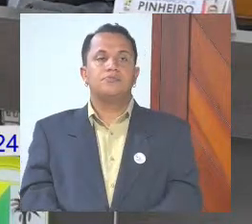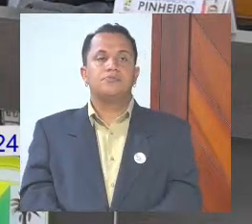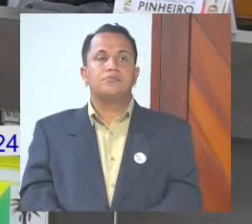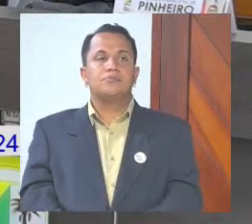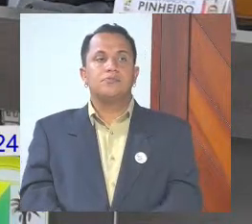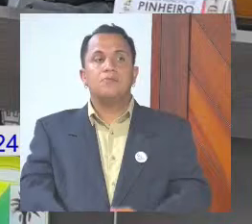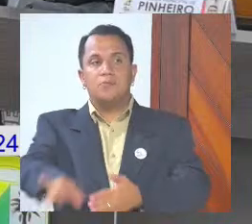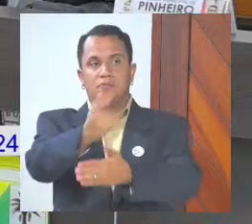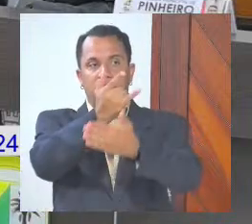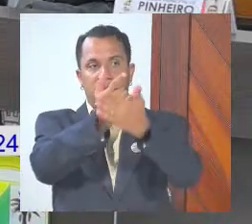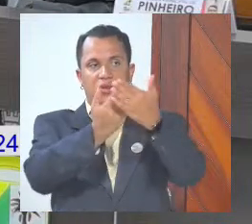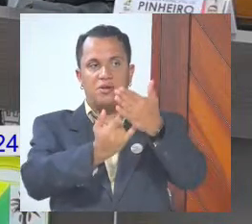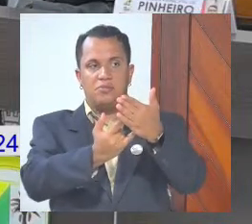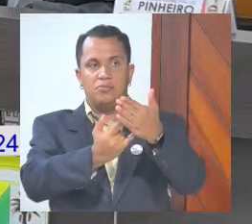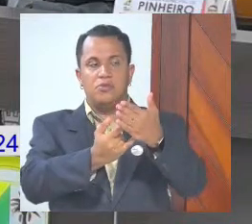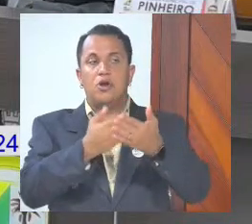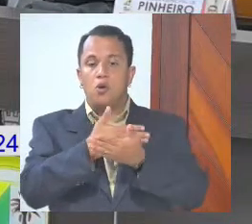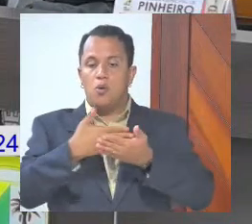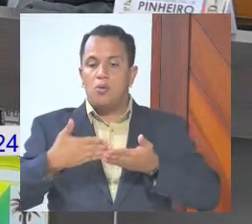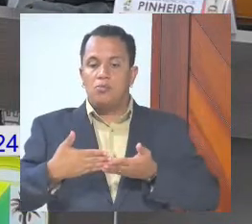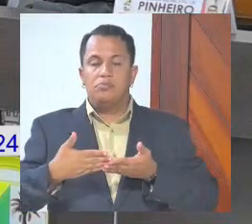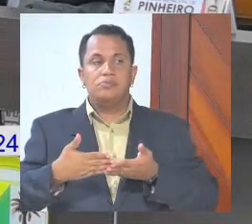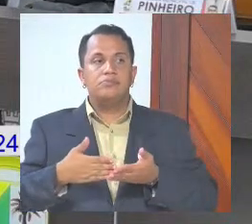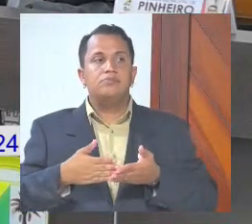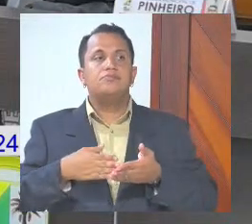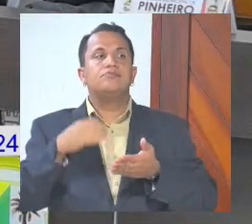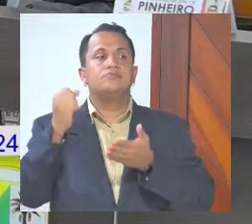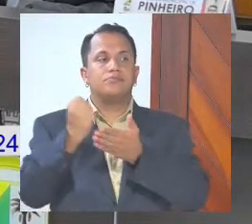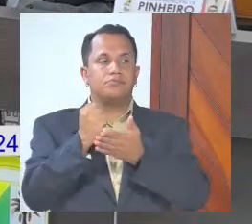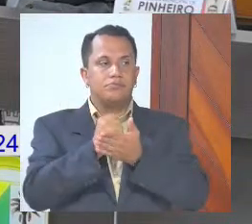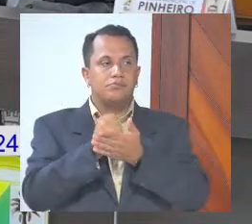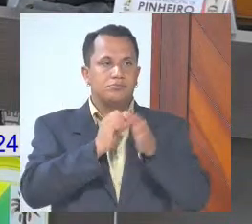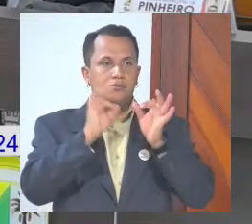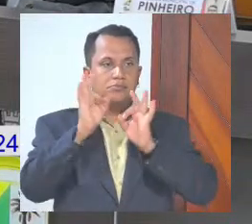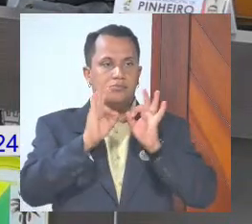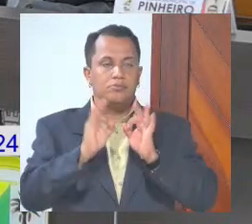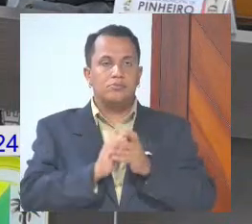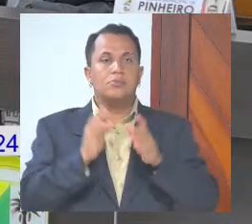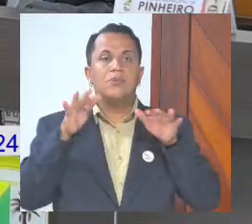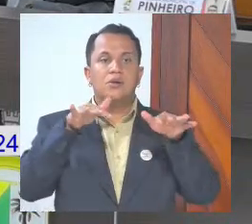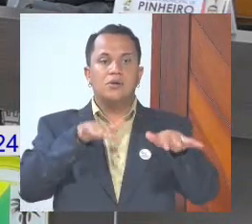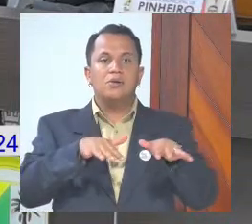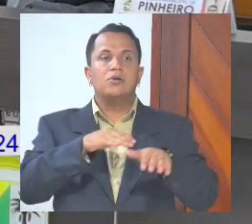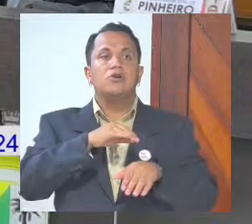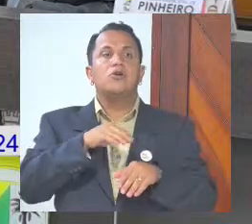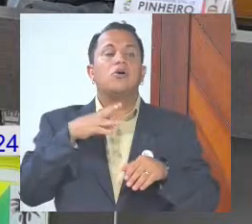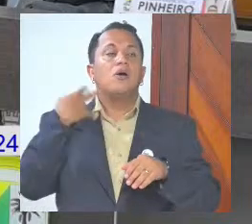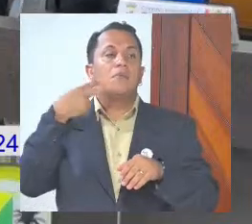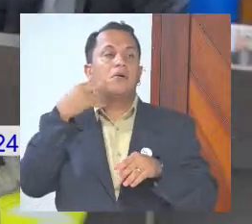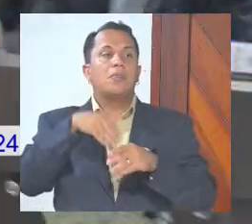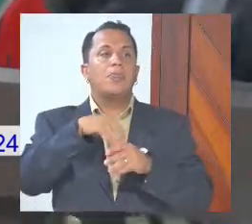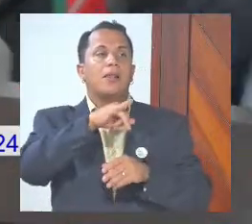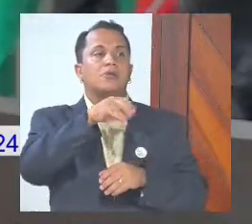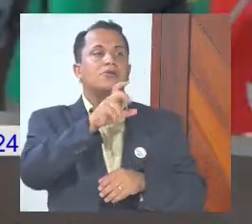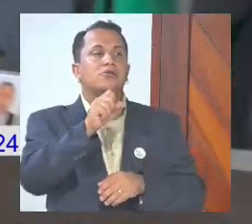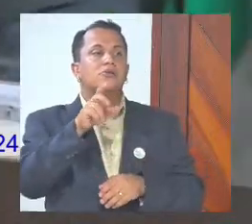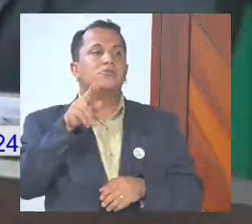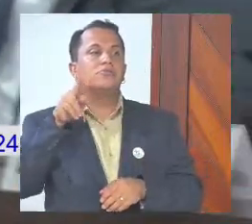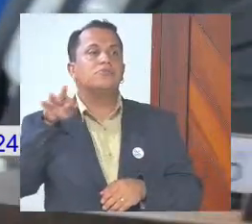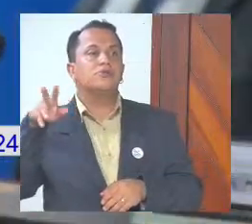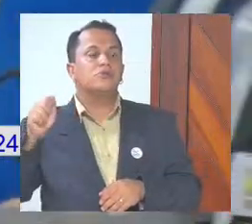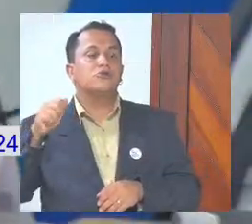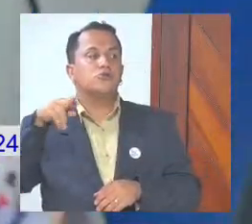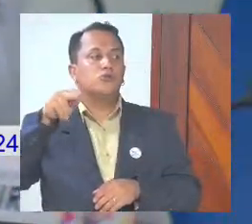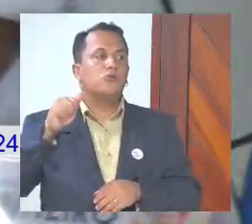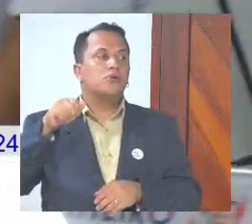Este decreto legislativo entra em vigor na data da sua publicação. Plenário da Câmara, vereador José de Arimateia Nunes,